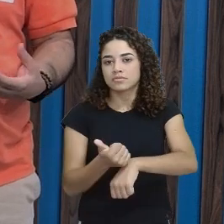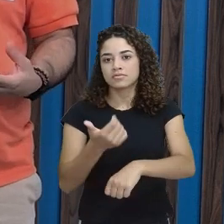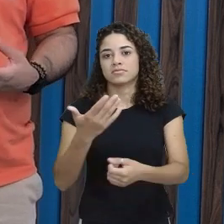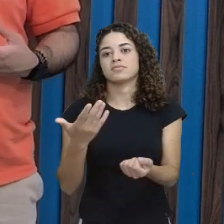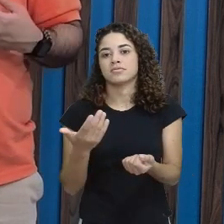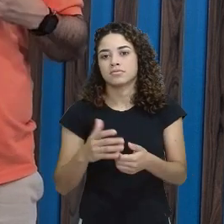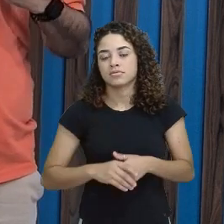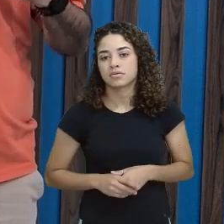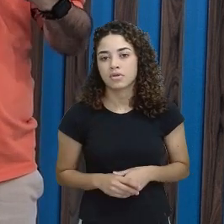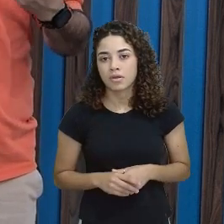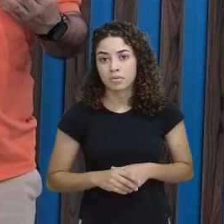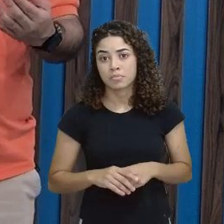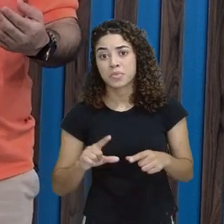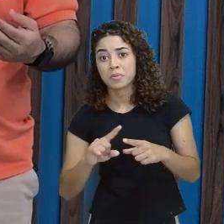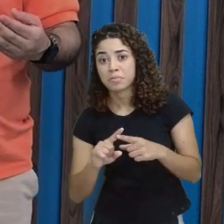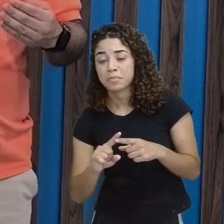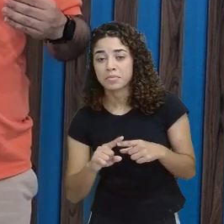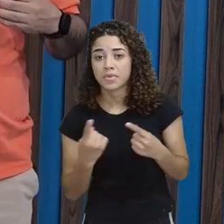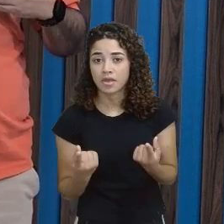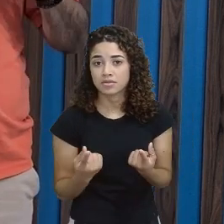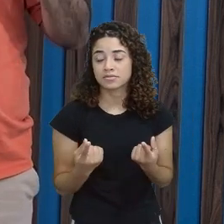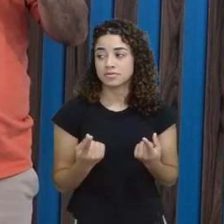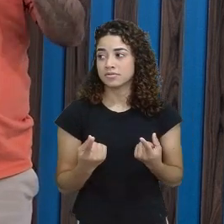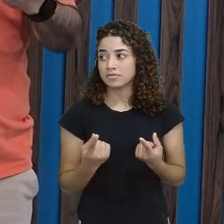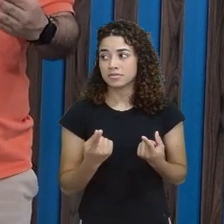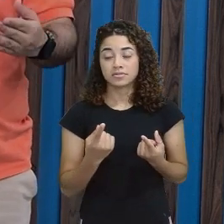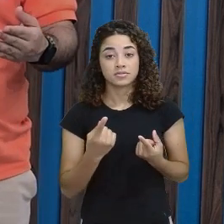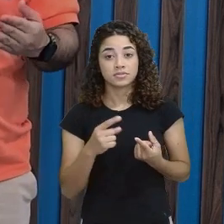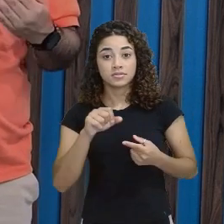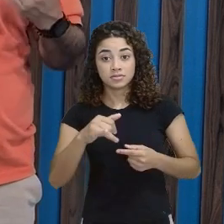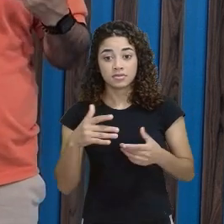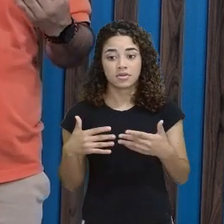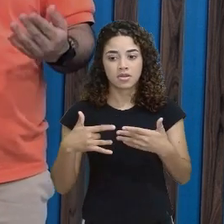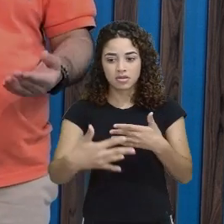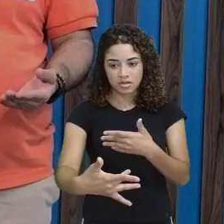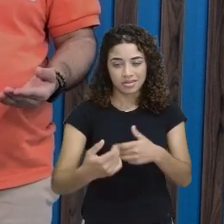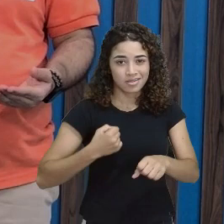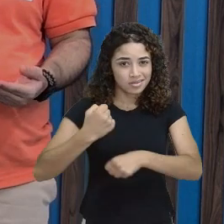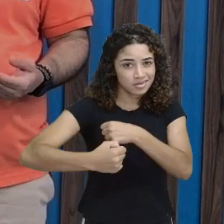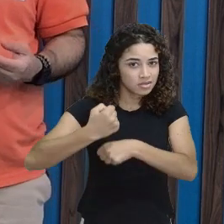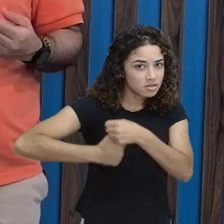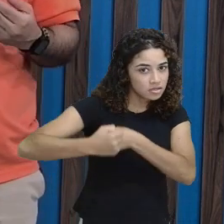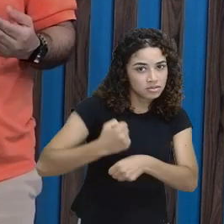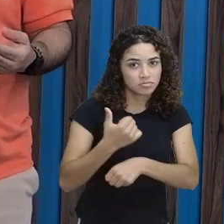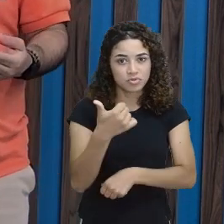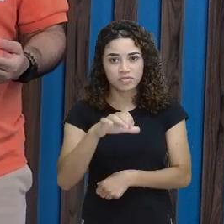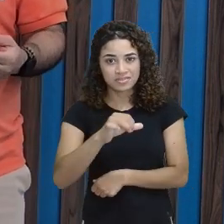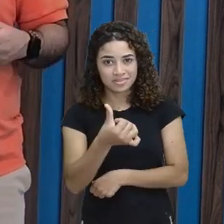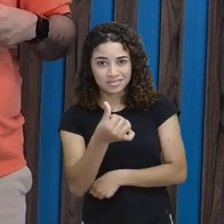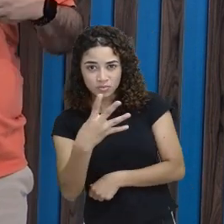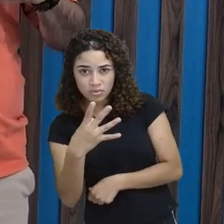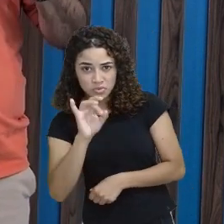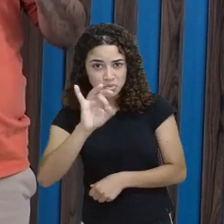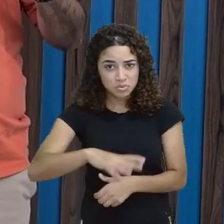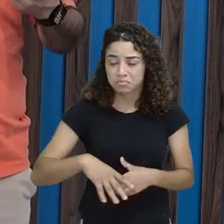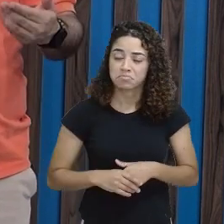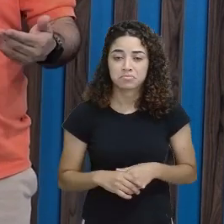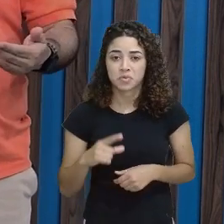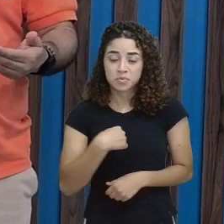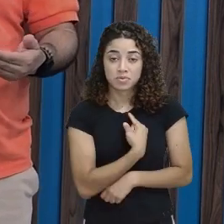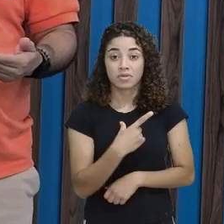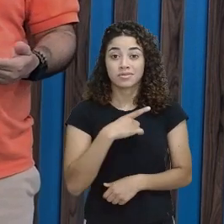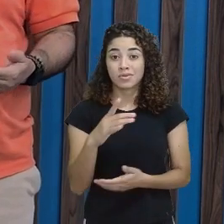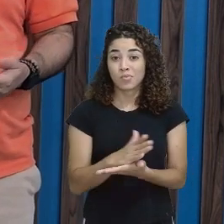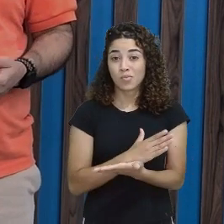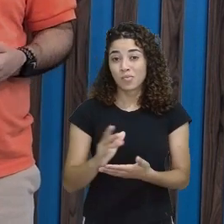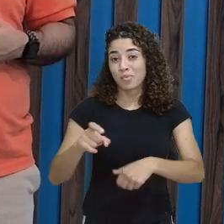ferida. Mas isso se deu, né, não a partir de 1964 apenas. A gente teve